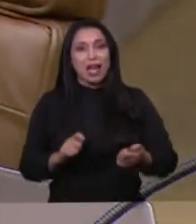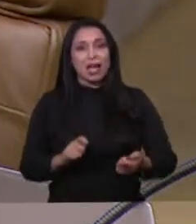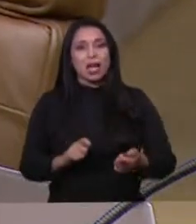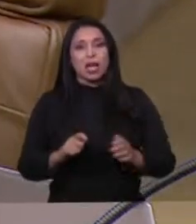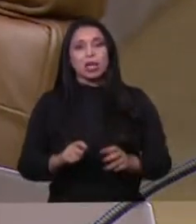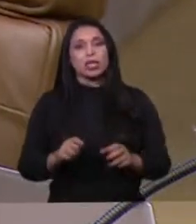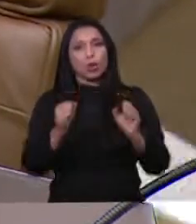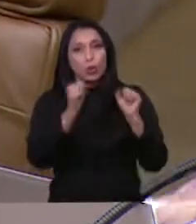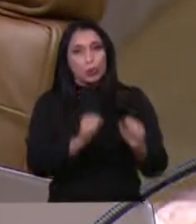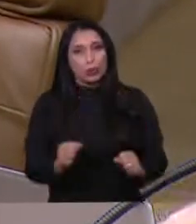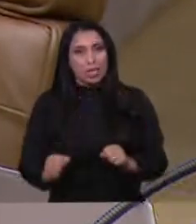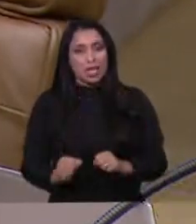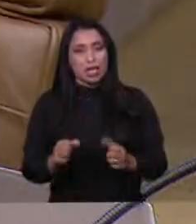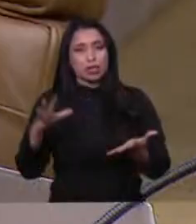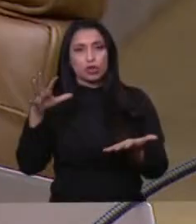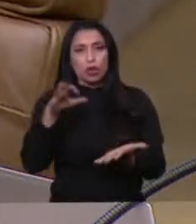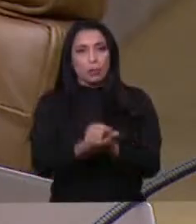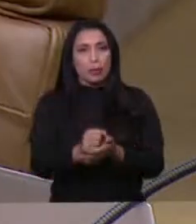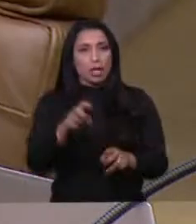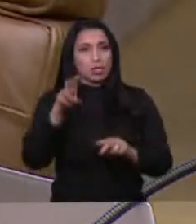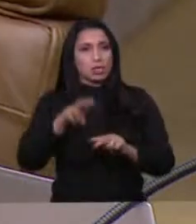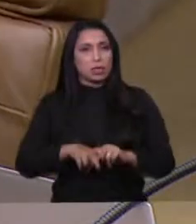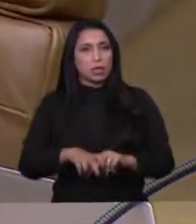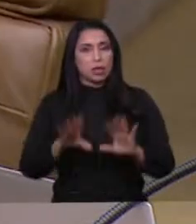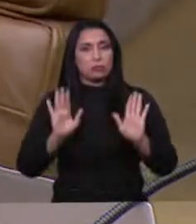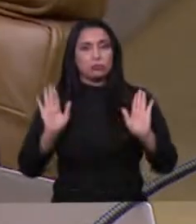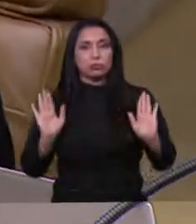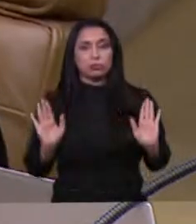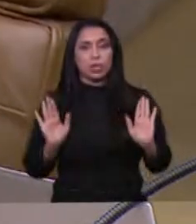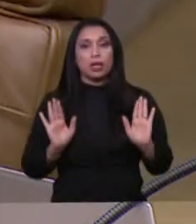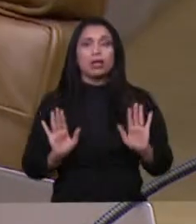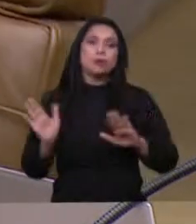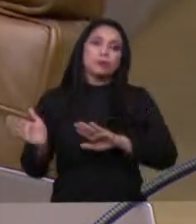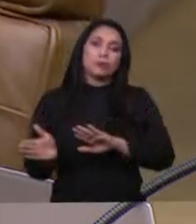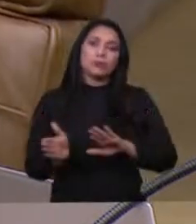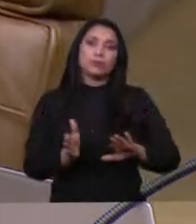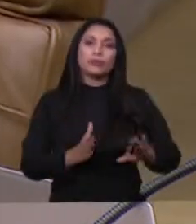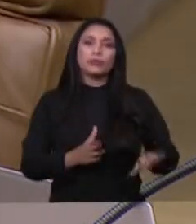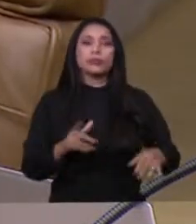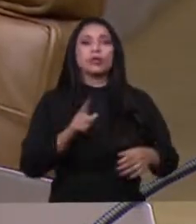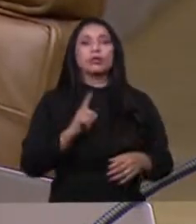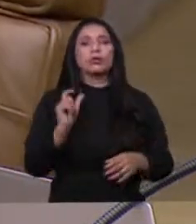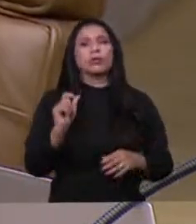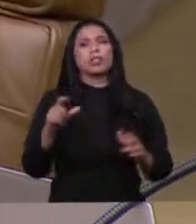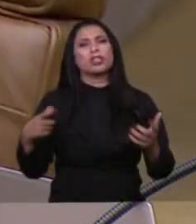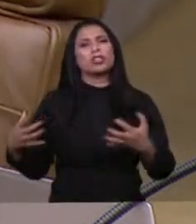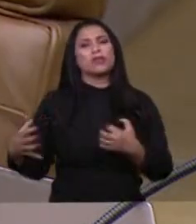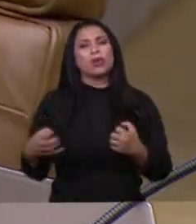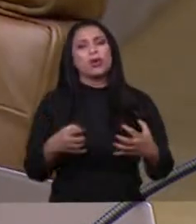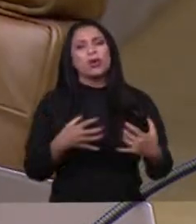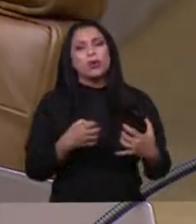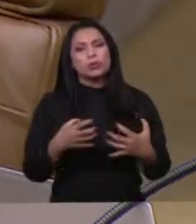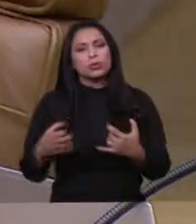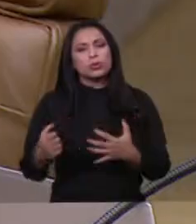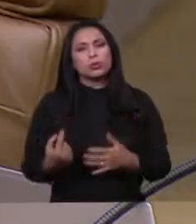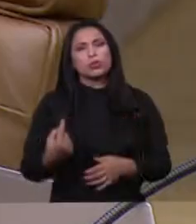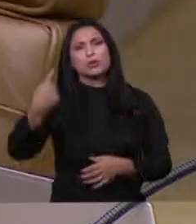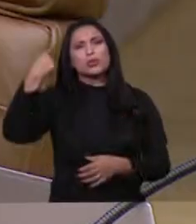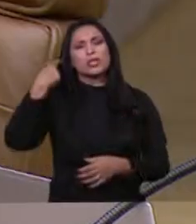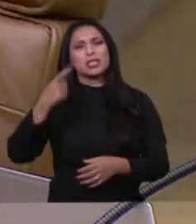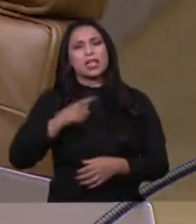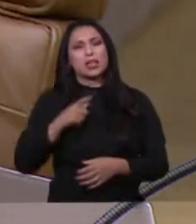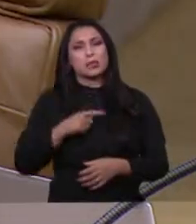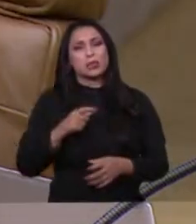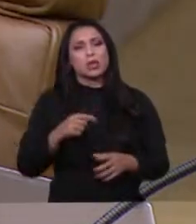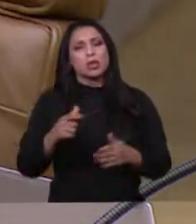uma obra que muito me marca nos últimos tempos, Grande Confronto, do